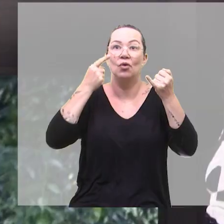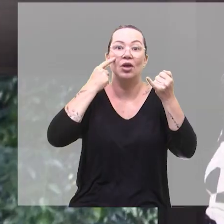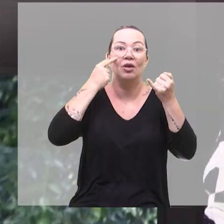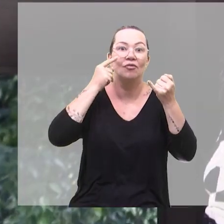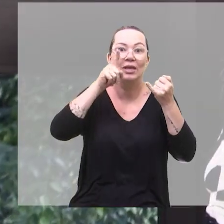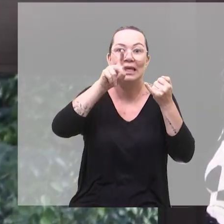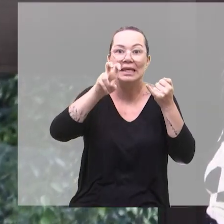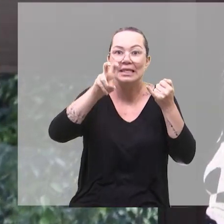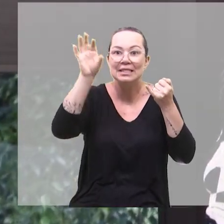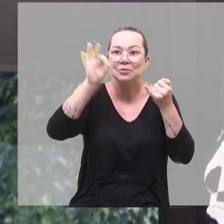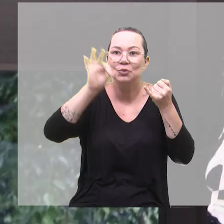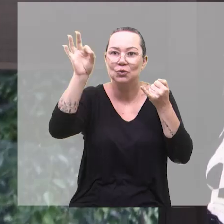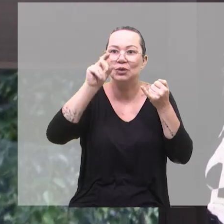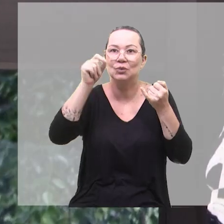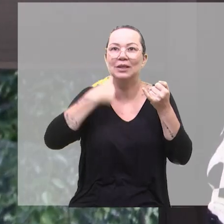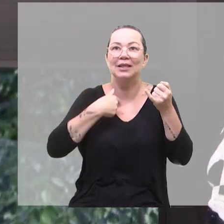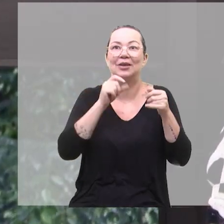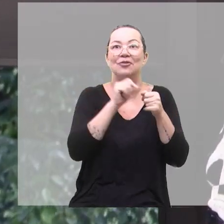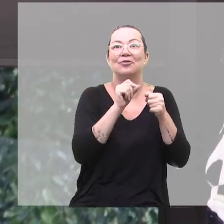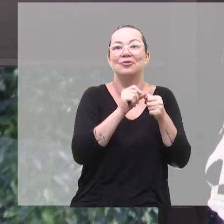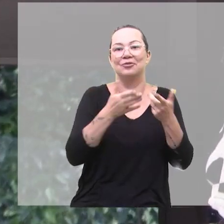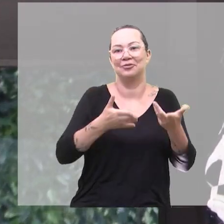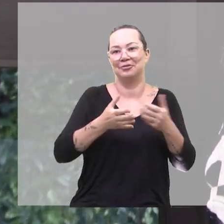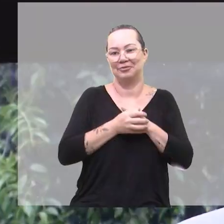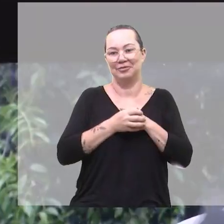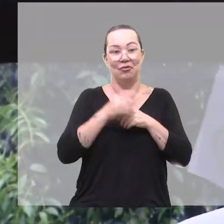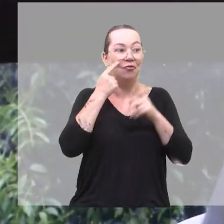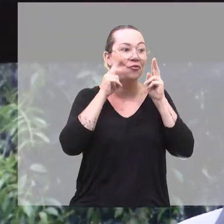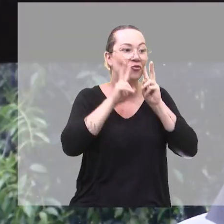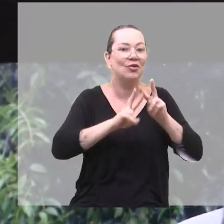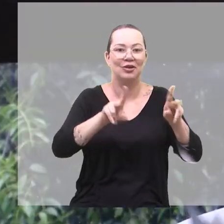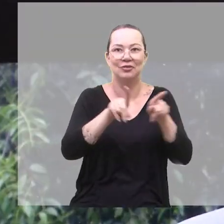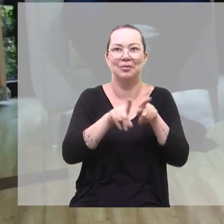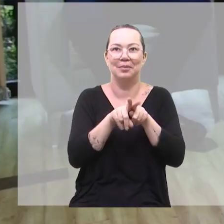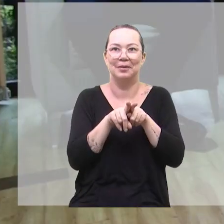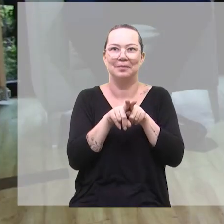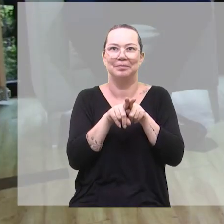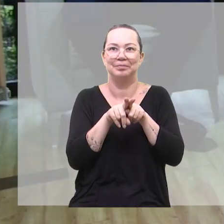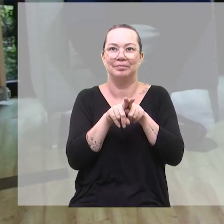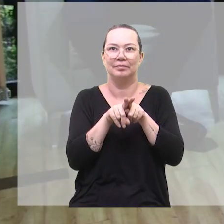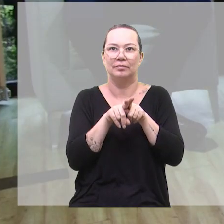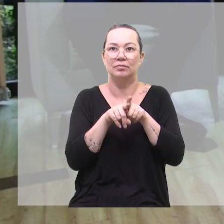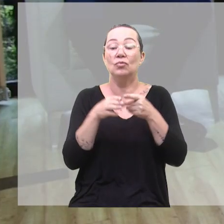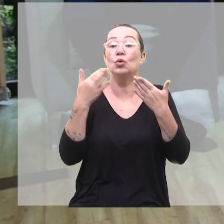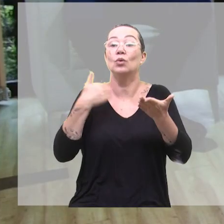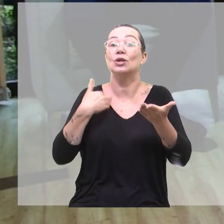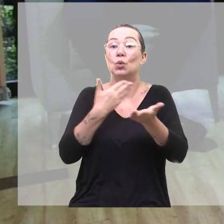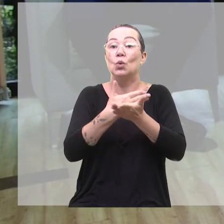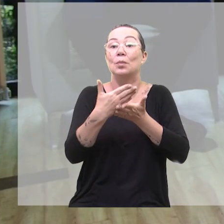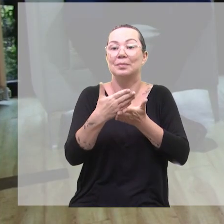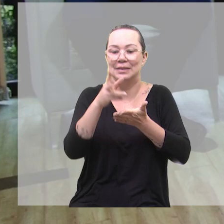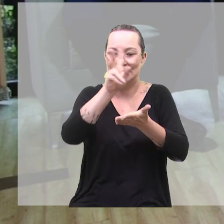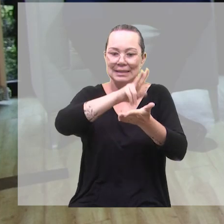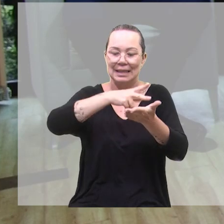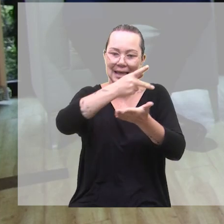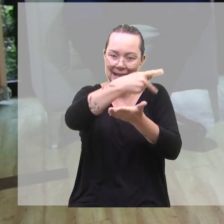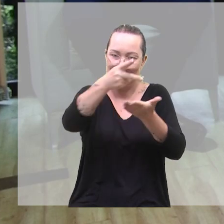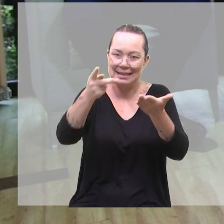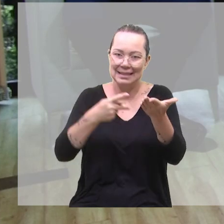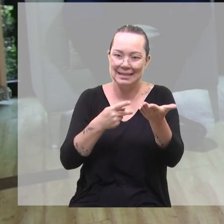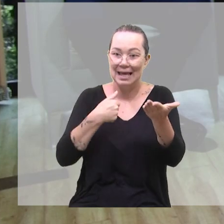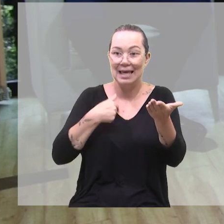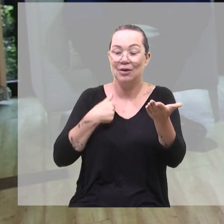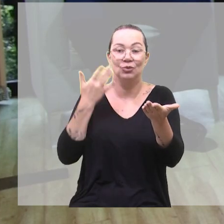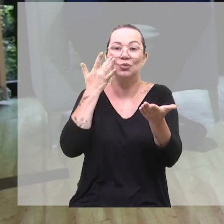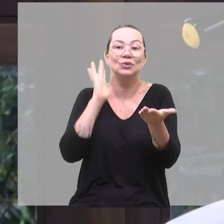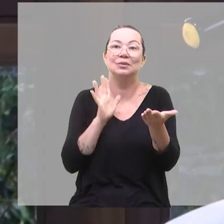que enxerga 15% do que eu vejo de repente. Esqueci, isso é colorido. Eu não tinha essa noção de que eu não enxergava quando eu comecei a desenhar. E